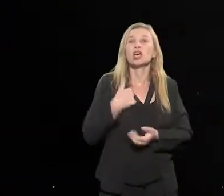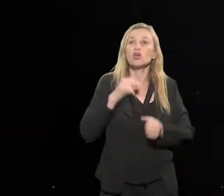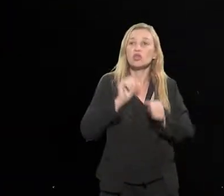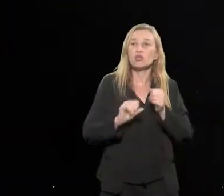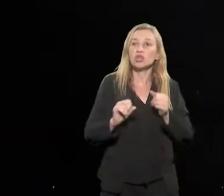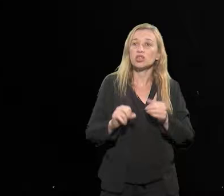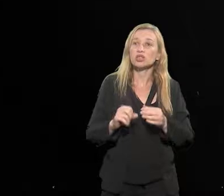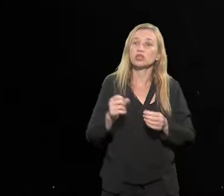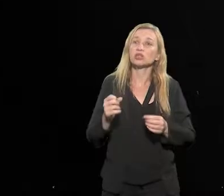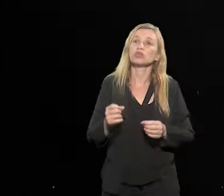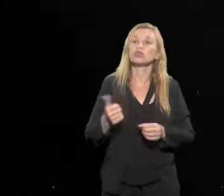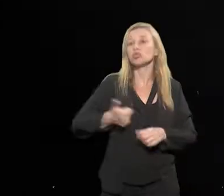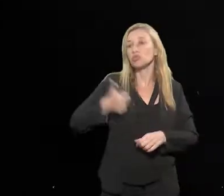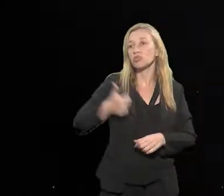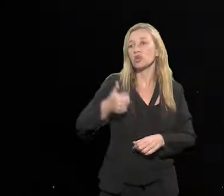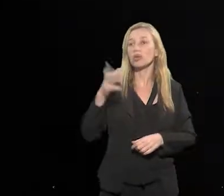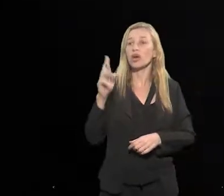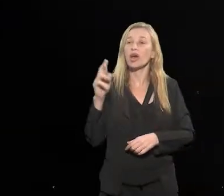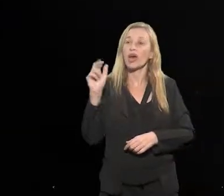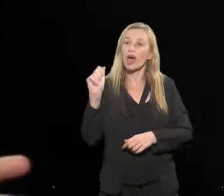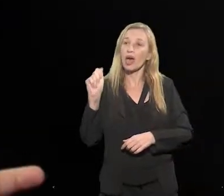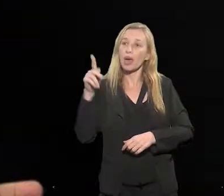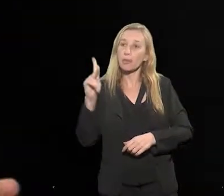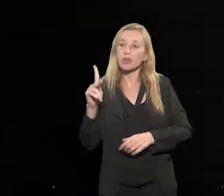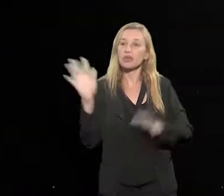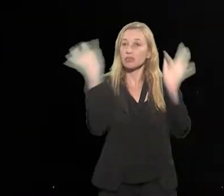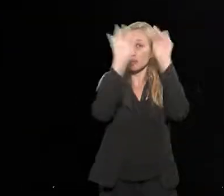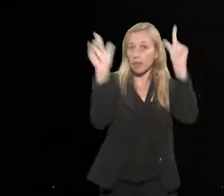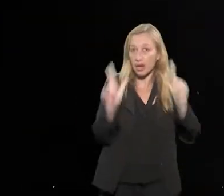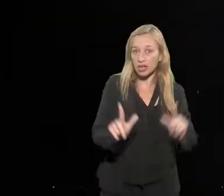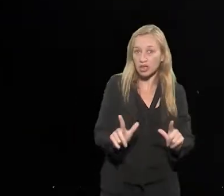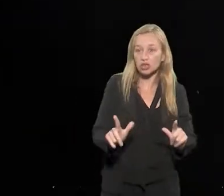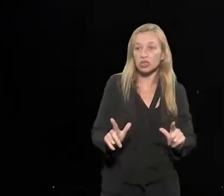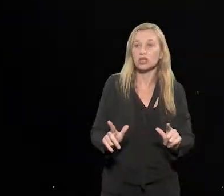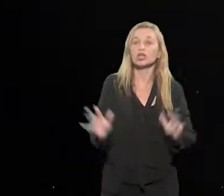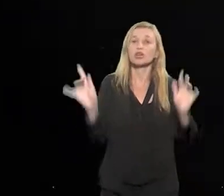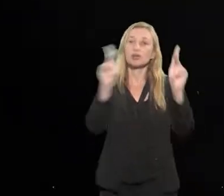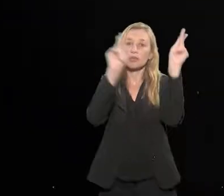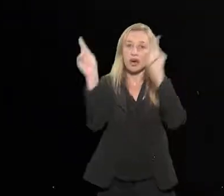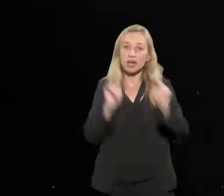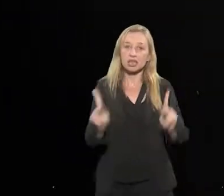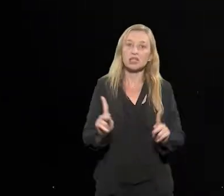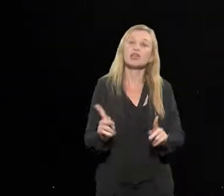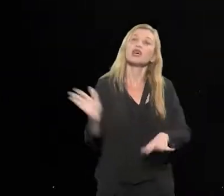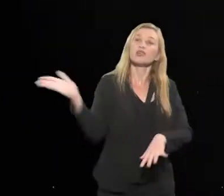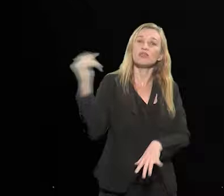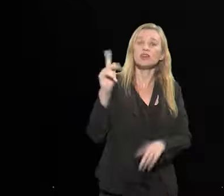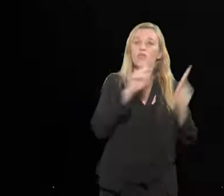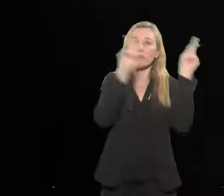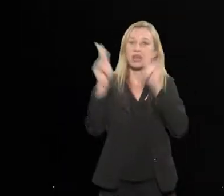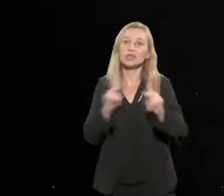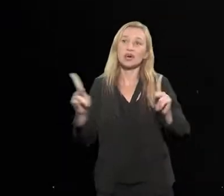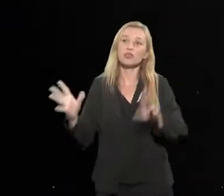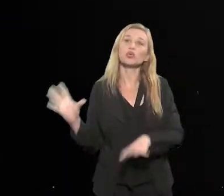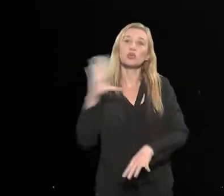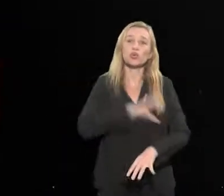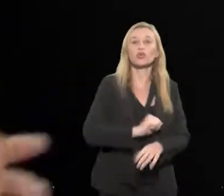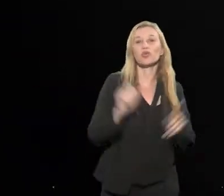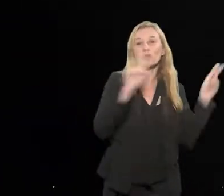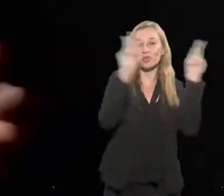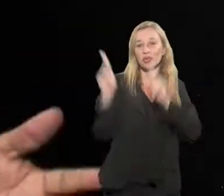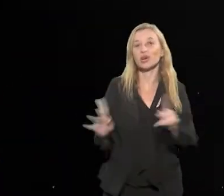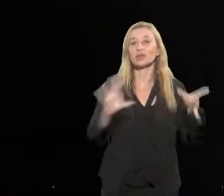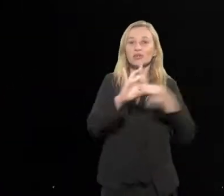e eu fiz os meus primeiros raps, era primeiro falando de paz, né? Tinha um refrão, vem com paz e amor, vem com a